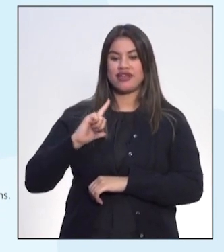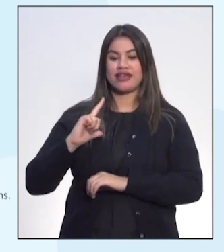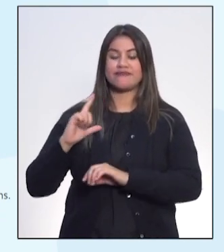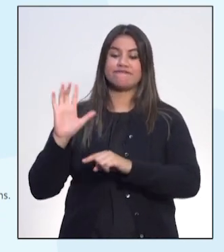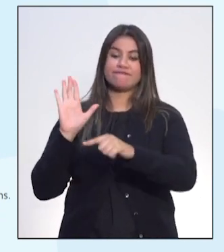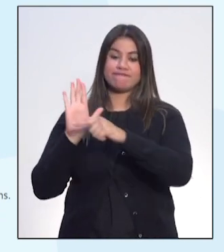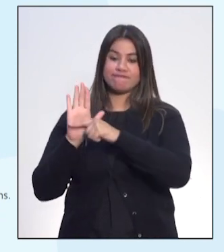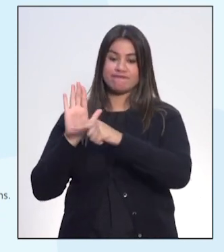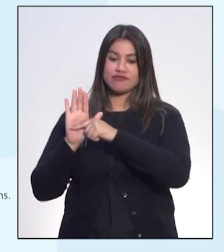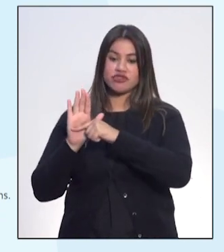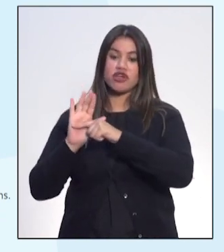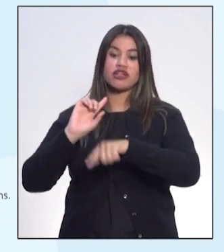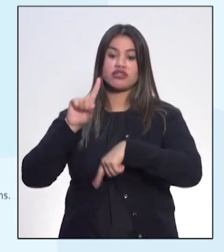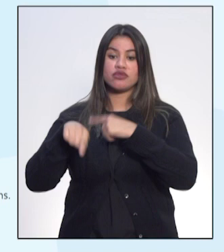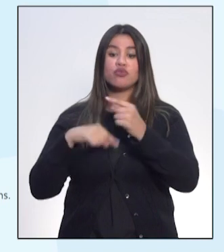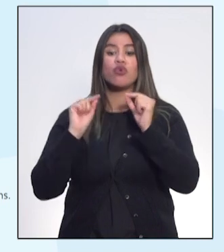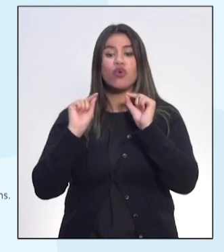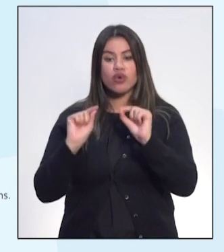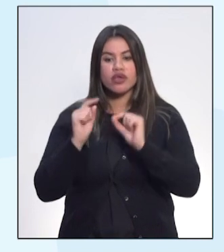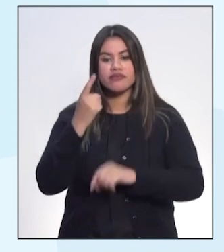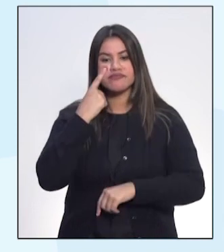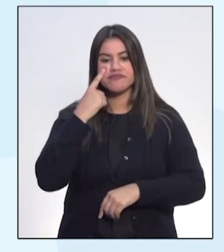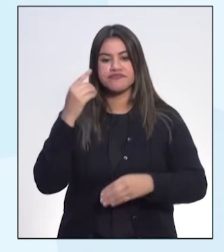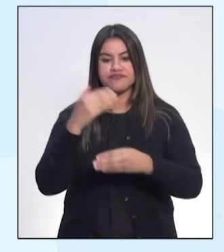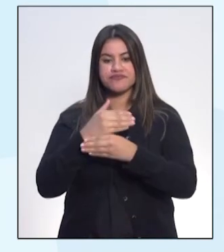vai acontecer no próximo, por favor?